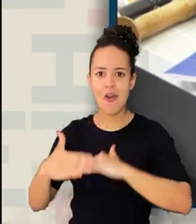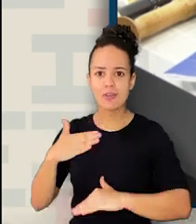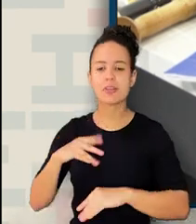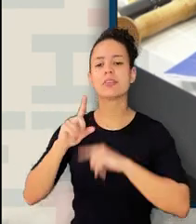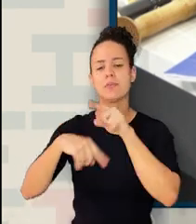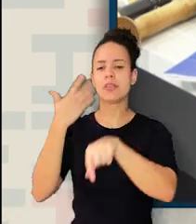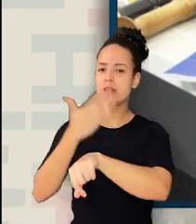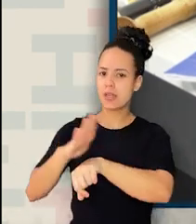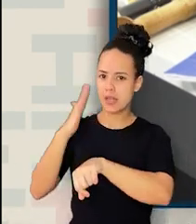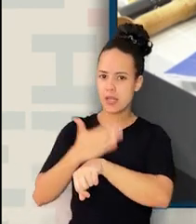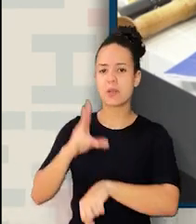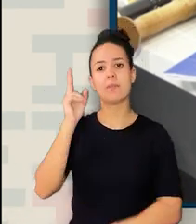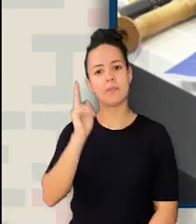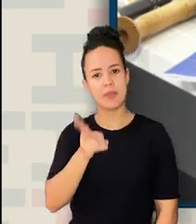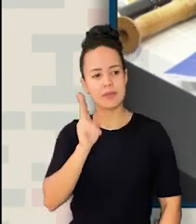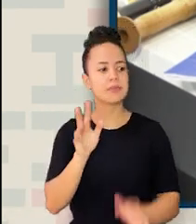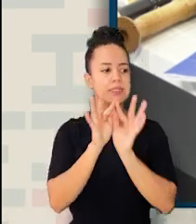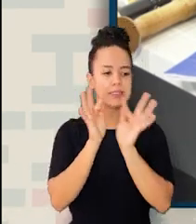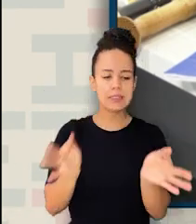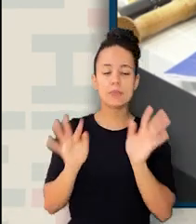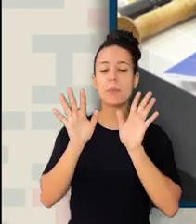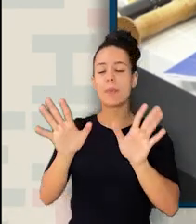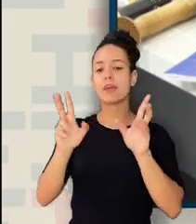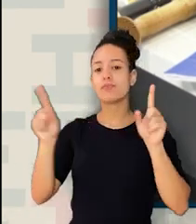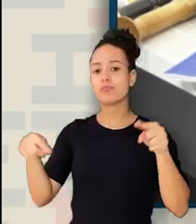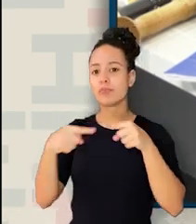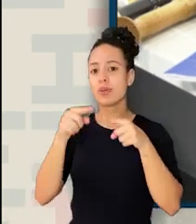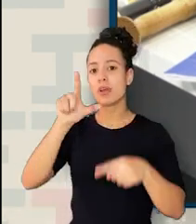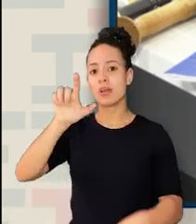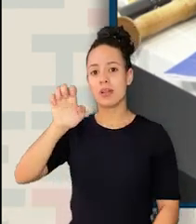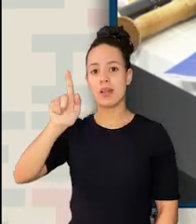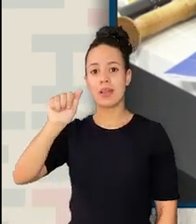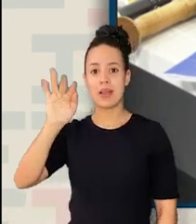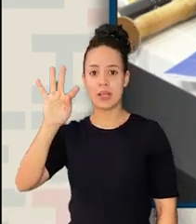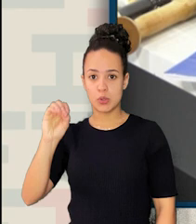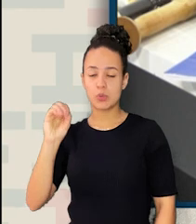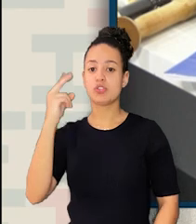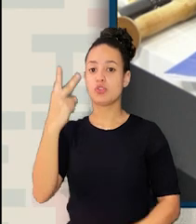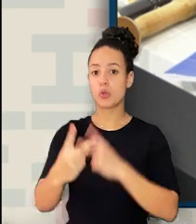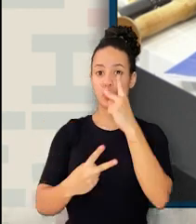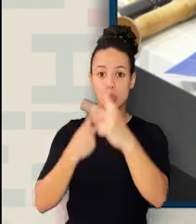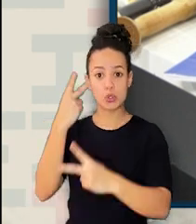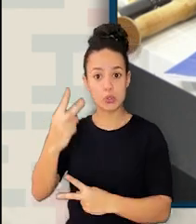treina essa mesma articulação simples, mas combinando legatos de 2 em 2.